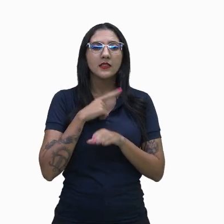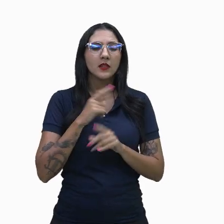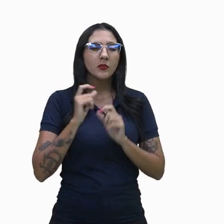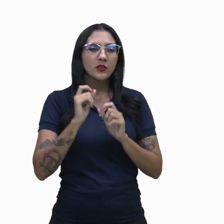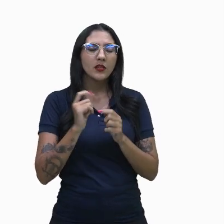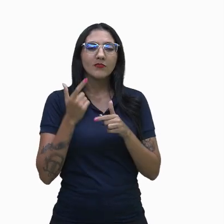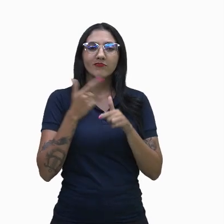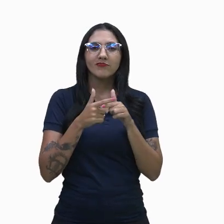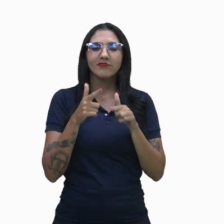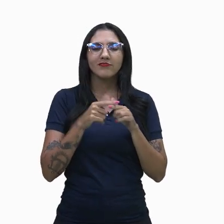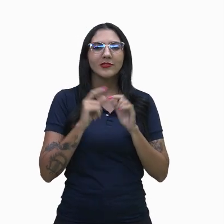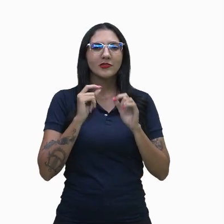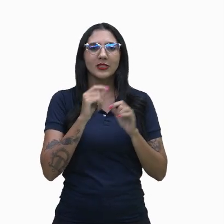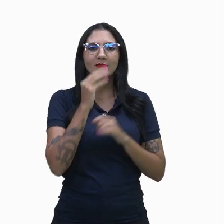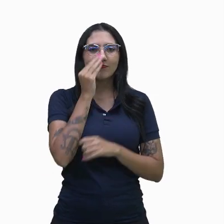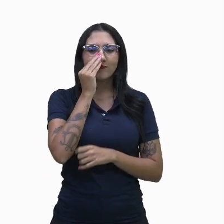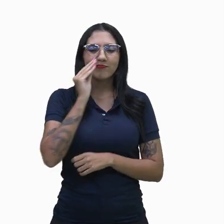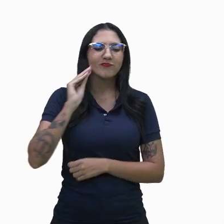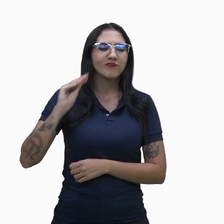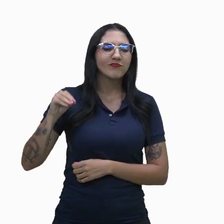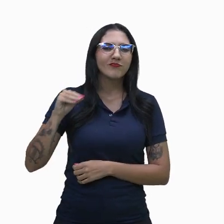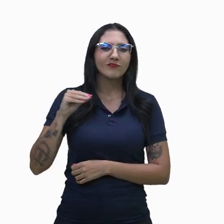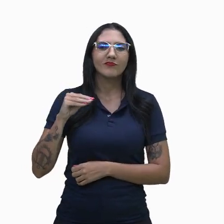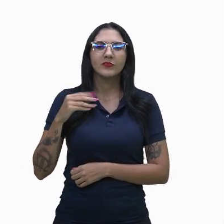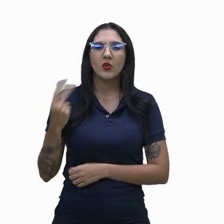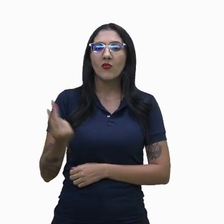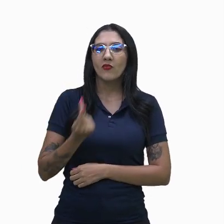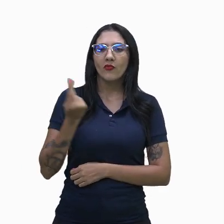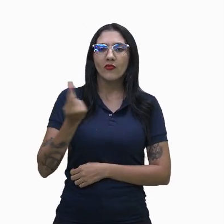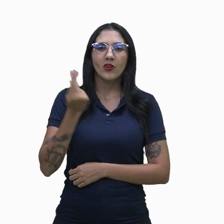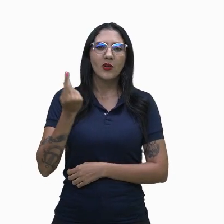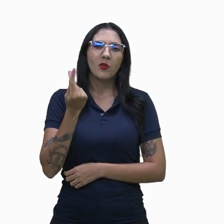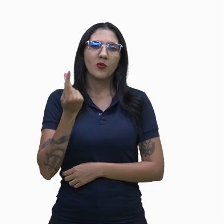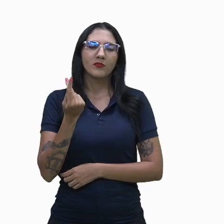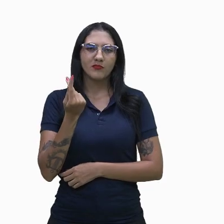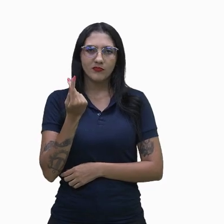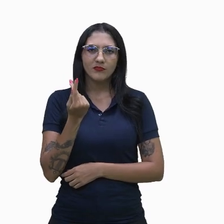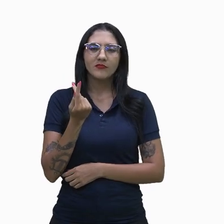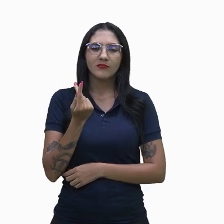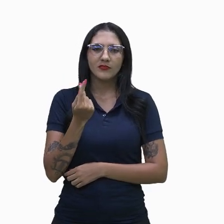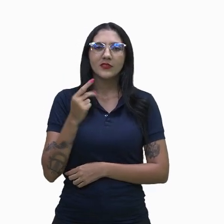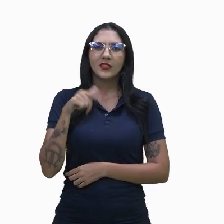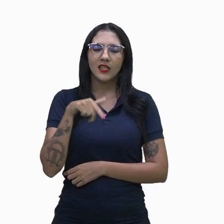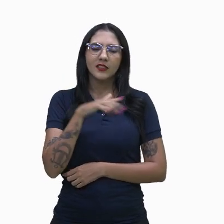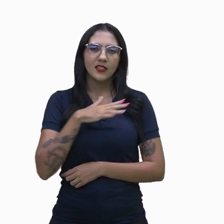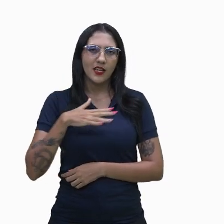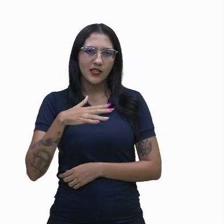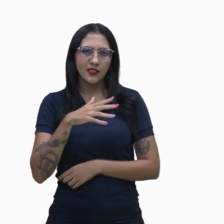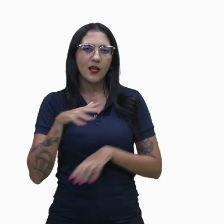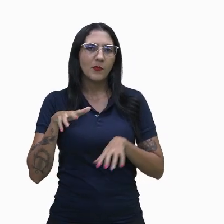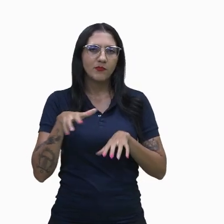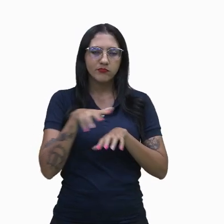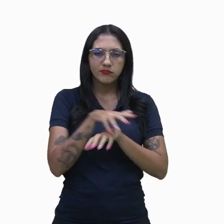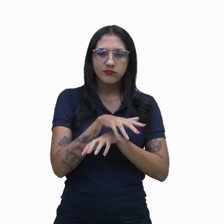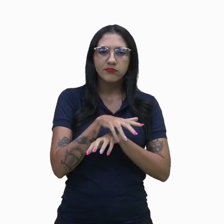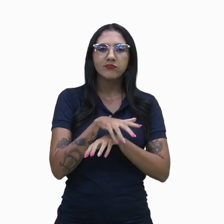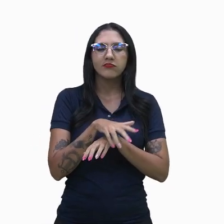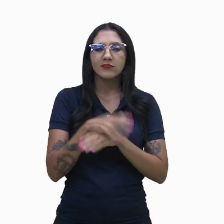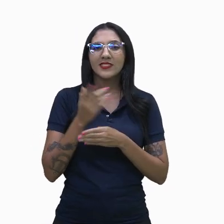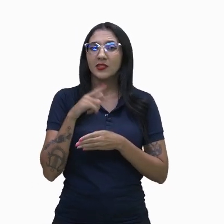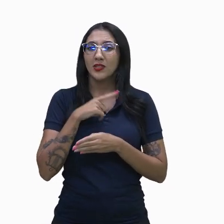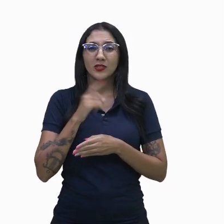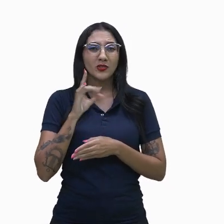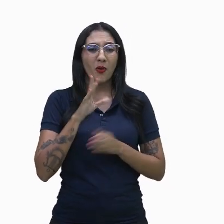a ignorar o valor intrínseco dos ecossistemas. Então, vai se dar um valor muito grande ao lucro, né, e nessa busca do